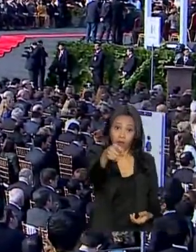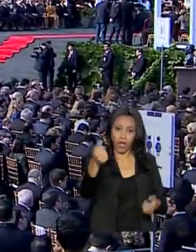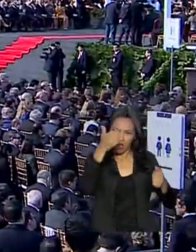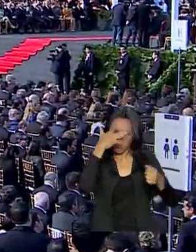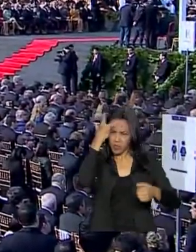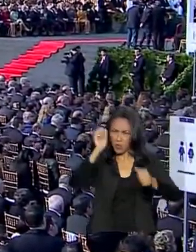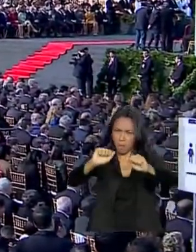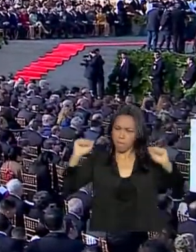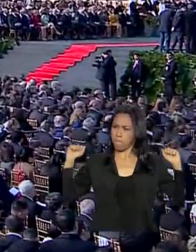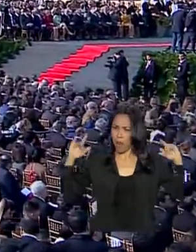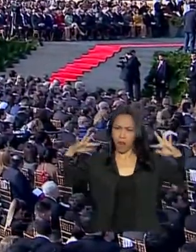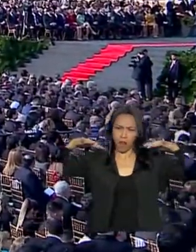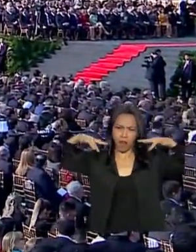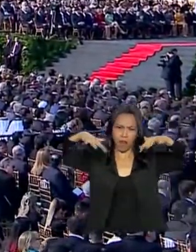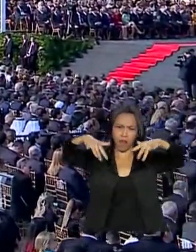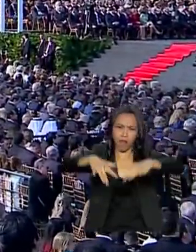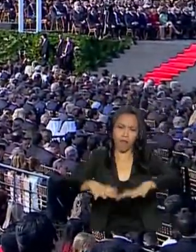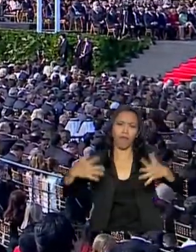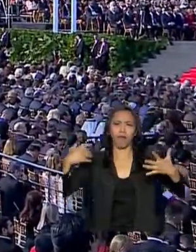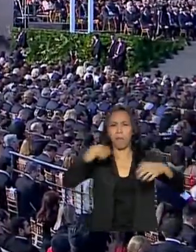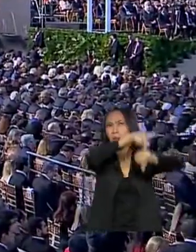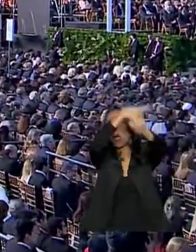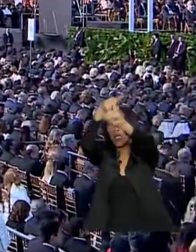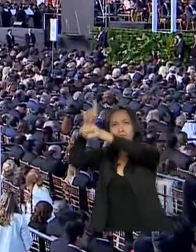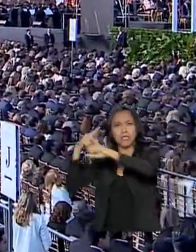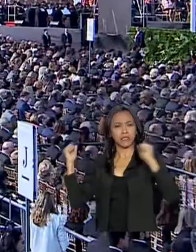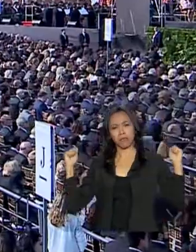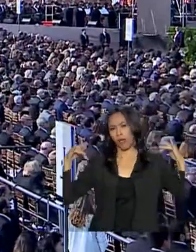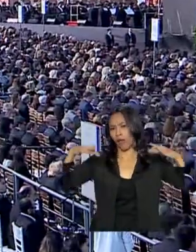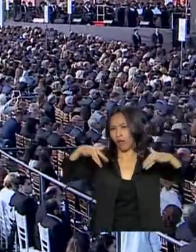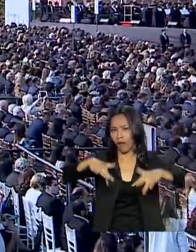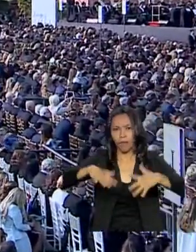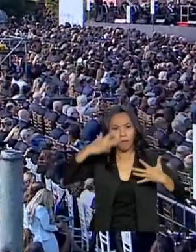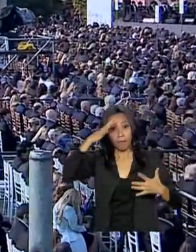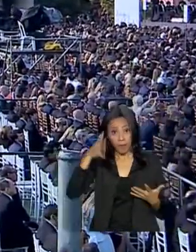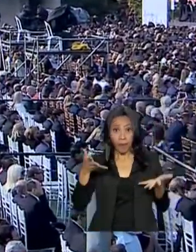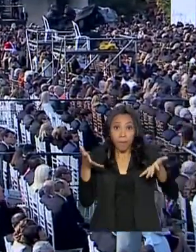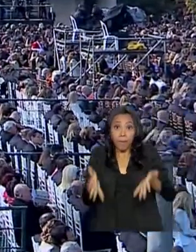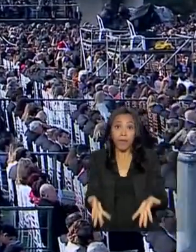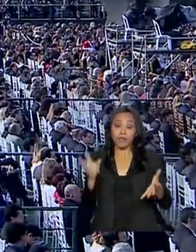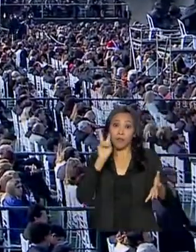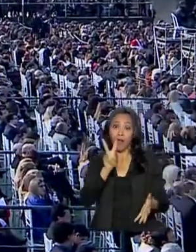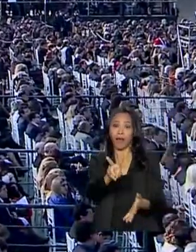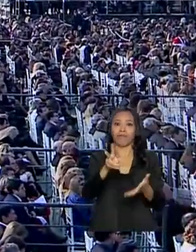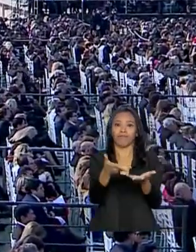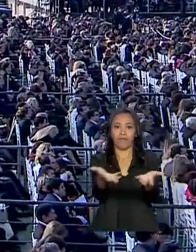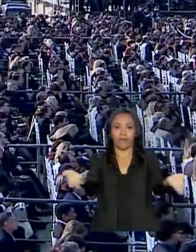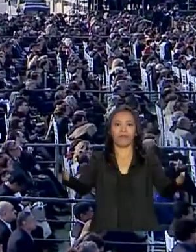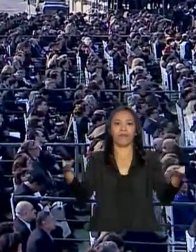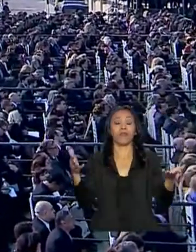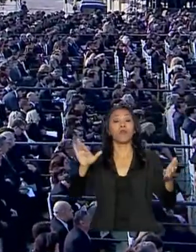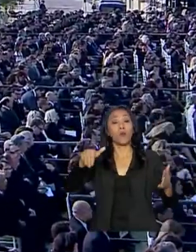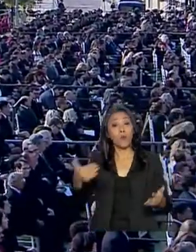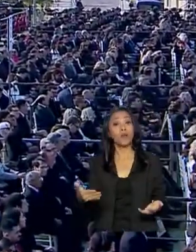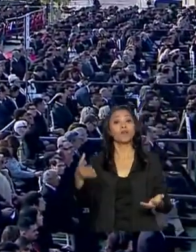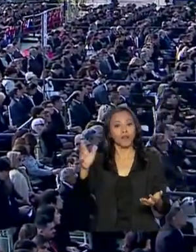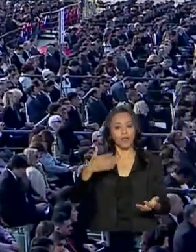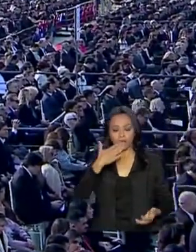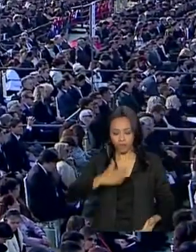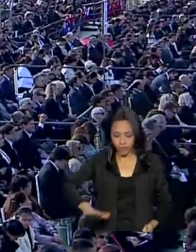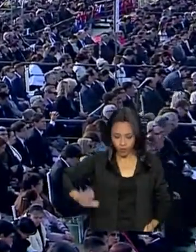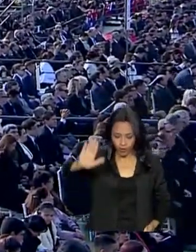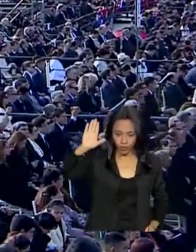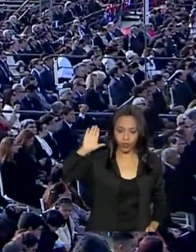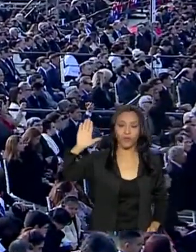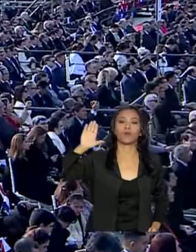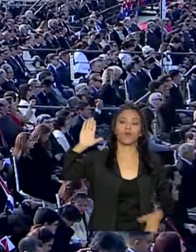que está aqui, as delegações estrangeiras, os convidados que vieram participar dessa cerimônia. E quando ele recebeu, quando ele fez o juramento